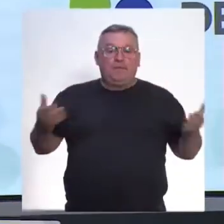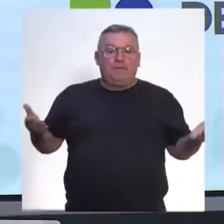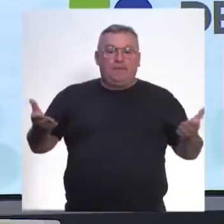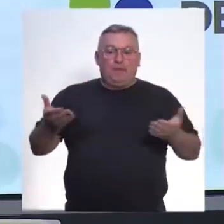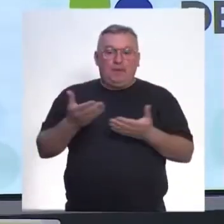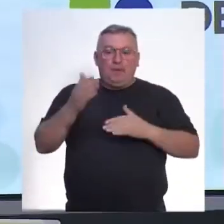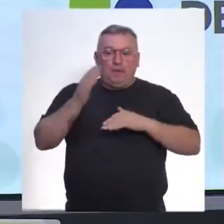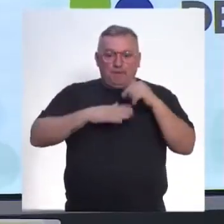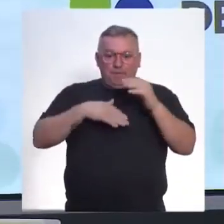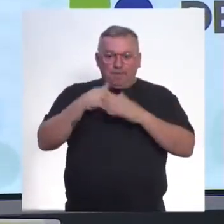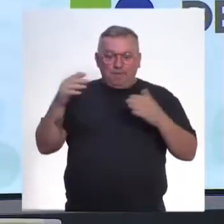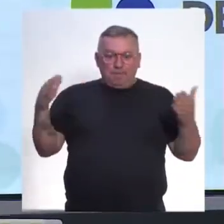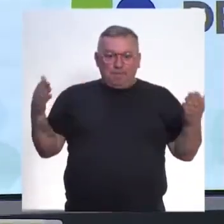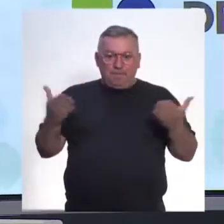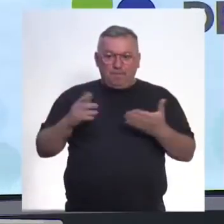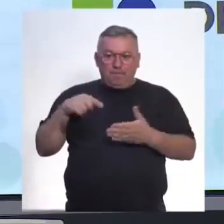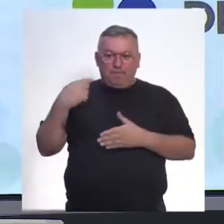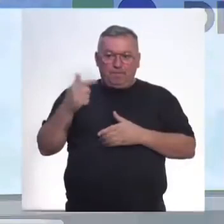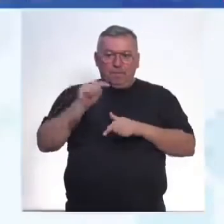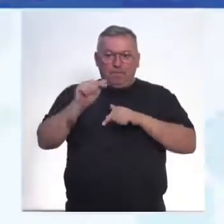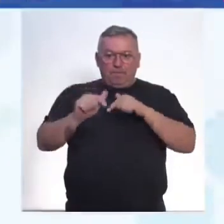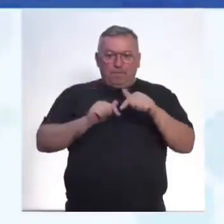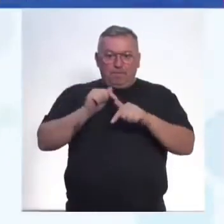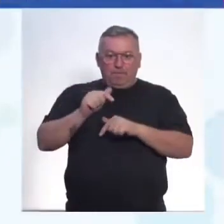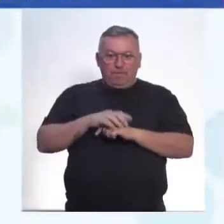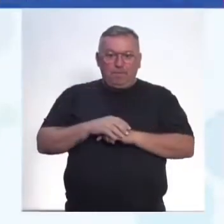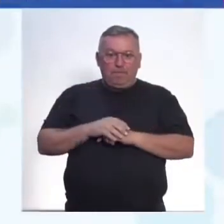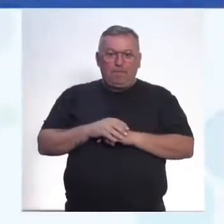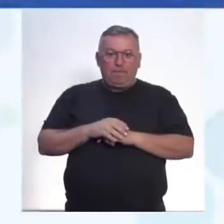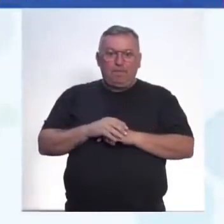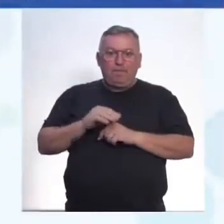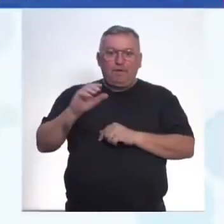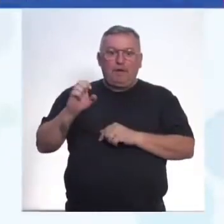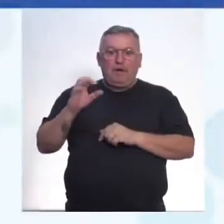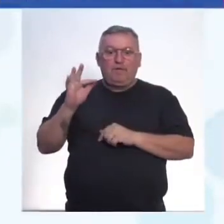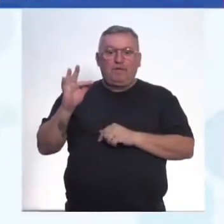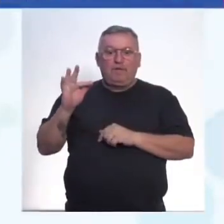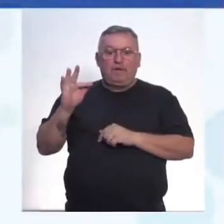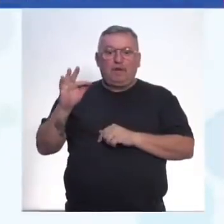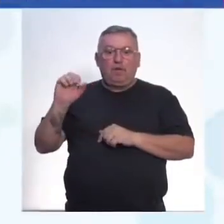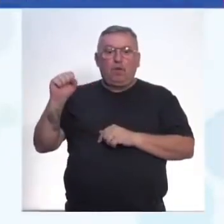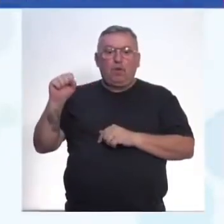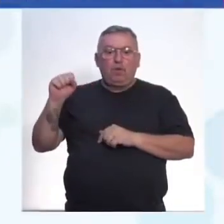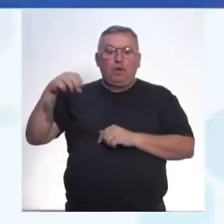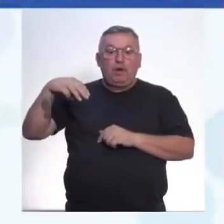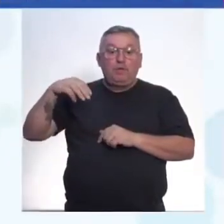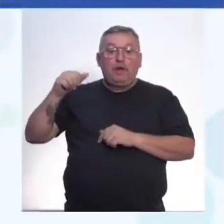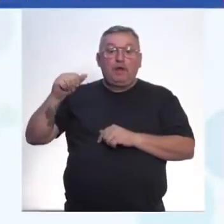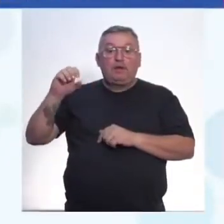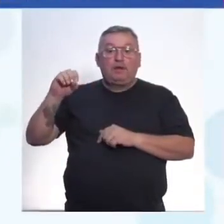a habilidade que nós estamos trabalhando para essa aula, tá ok? É a